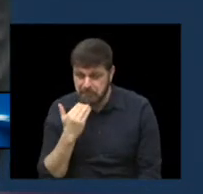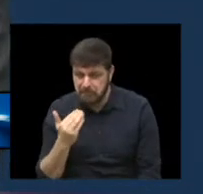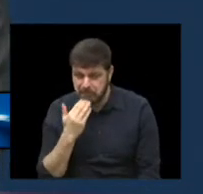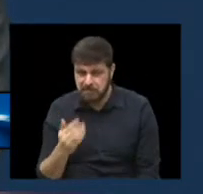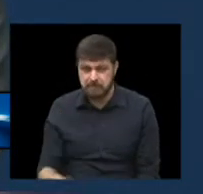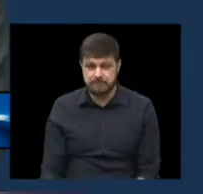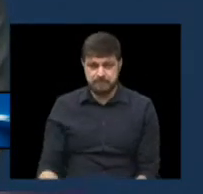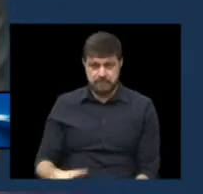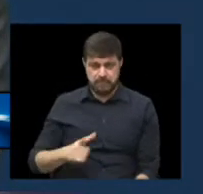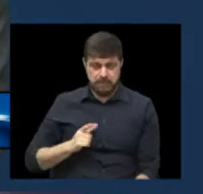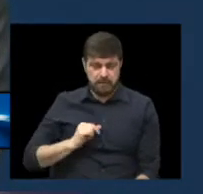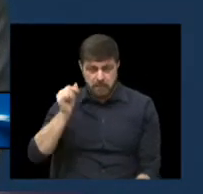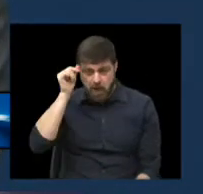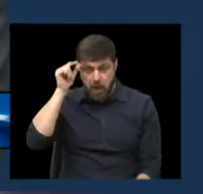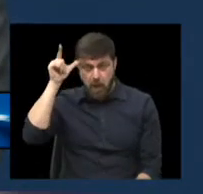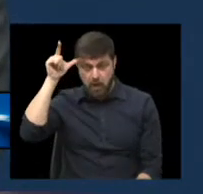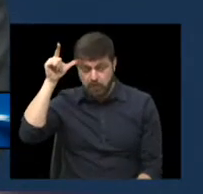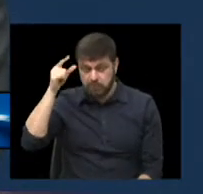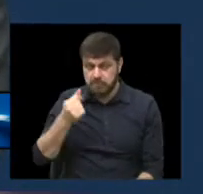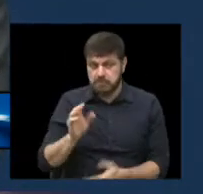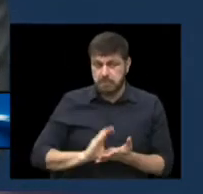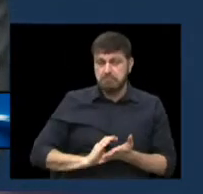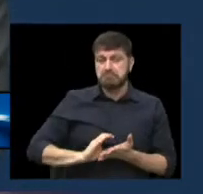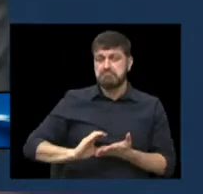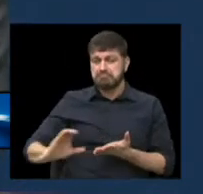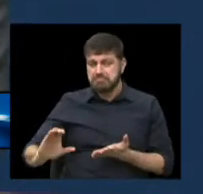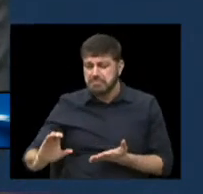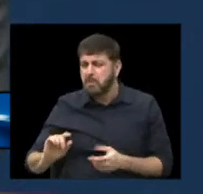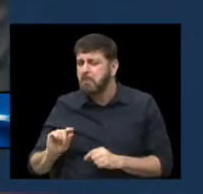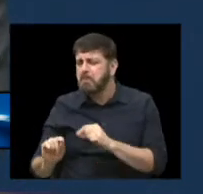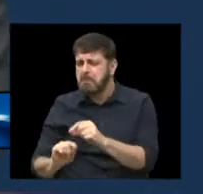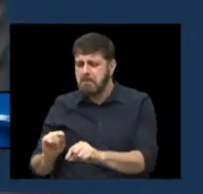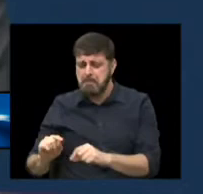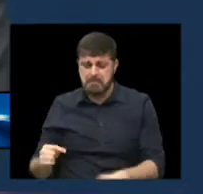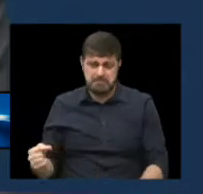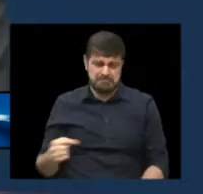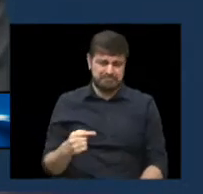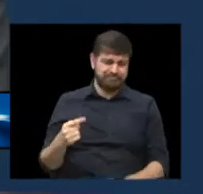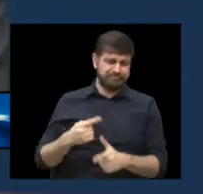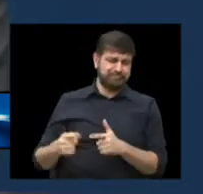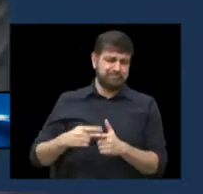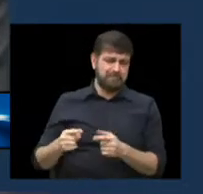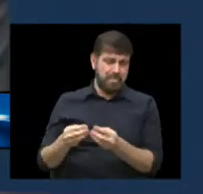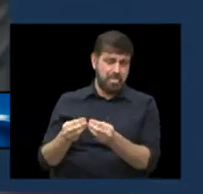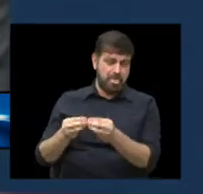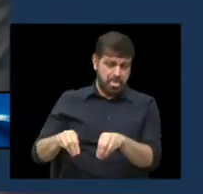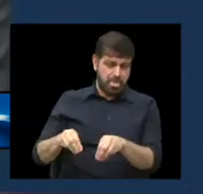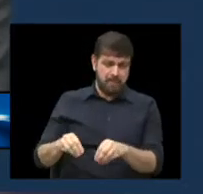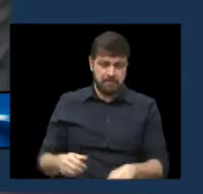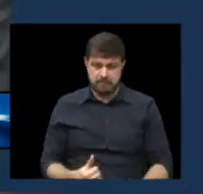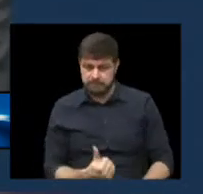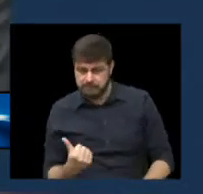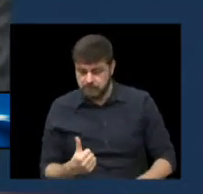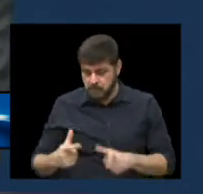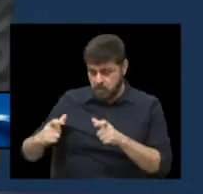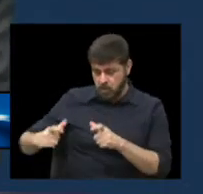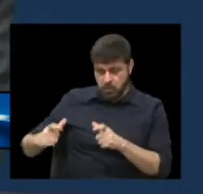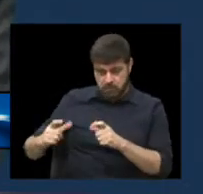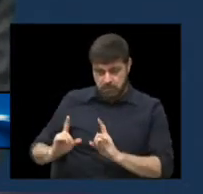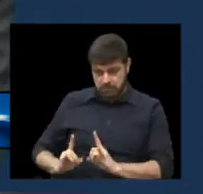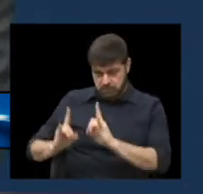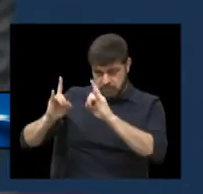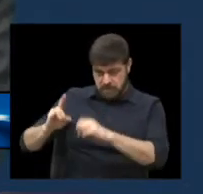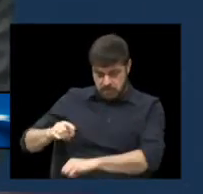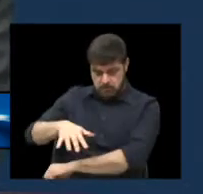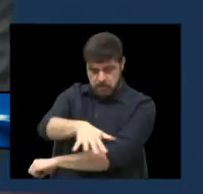equipamentos da Secretaria de Cultura e também da Saúde. A situação ela é precária. Naquele prédio e propriamente na